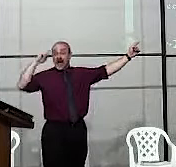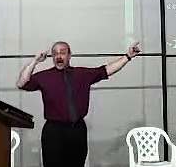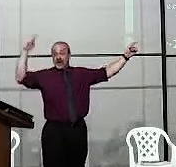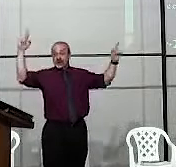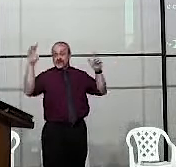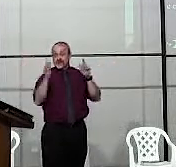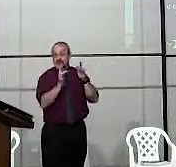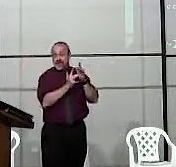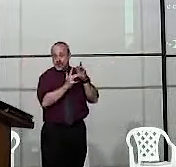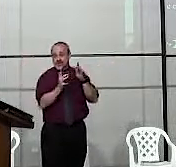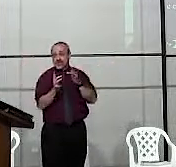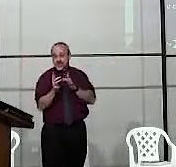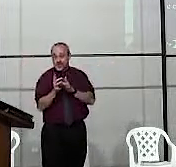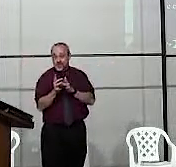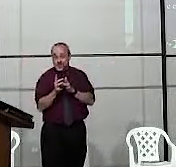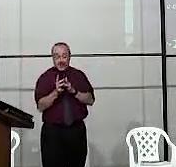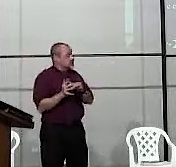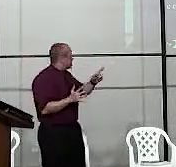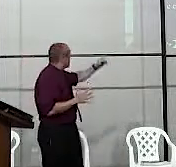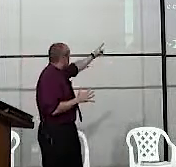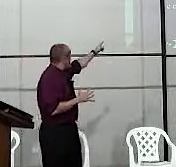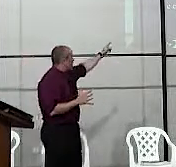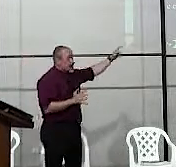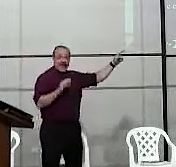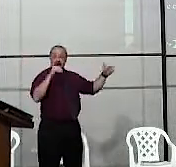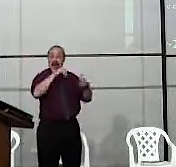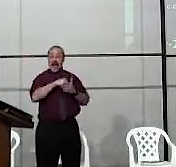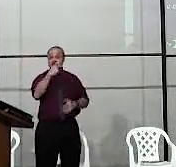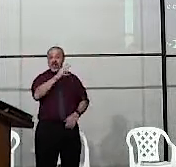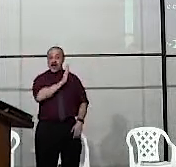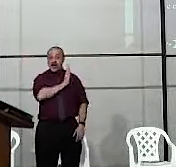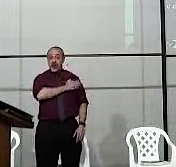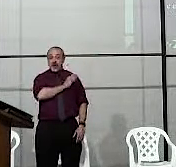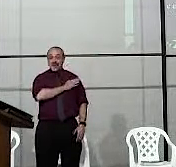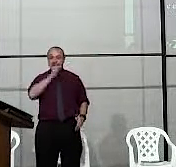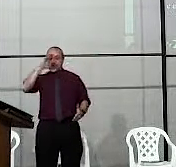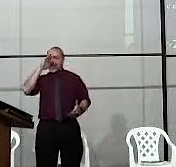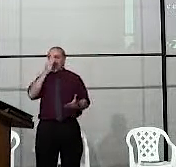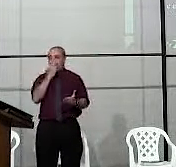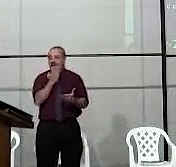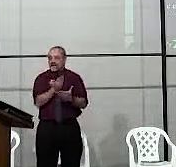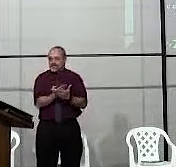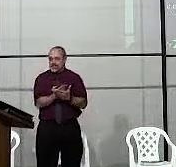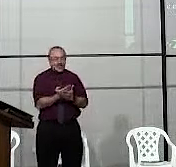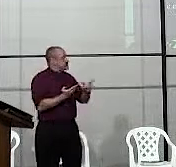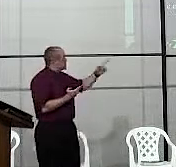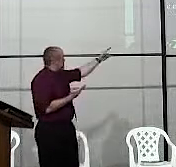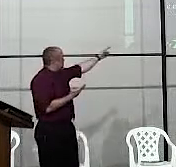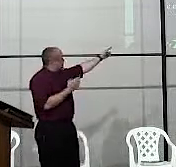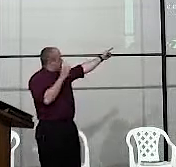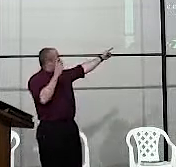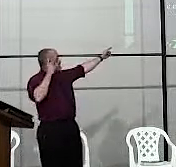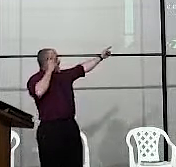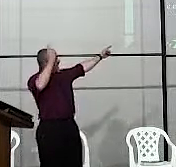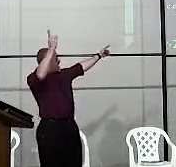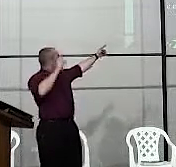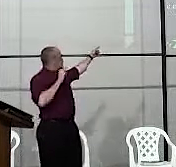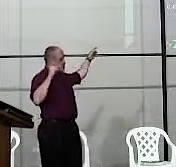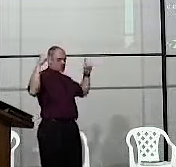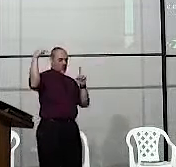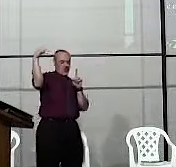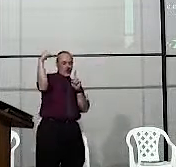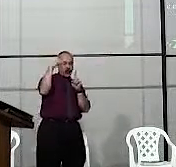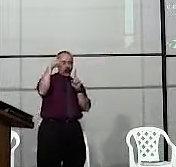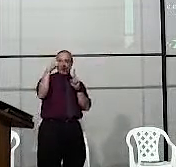confessares ao Senhor Jesus, e em teu coração creres que